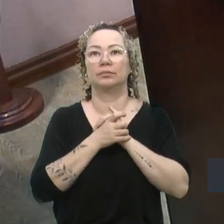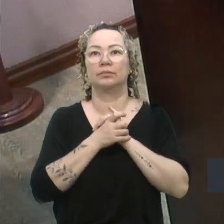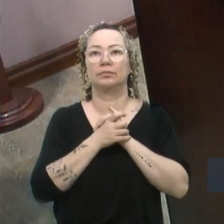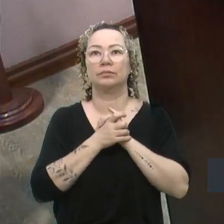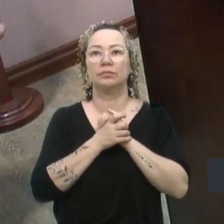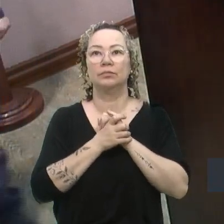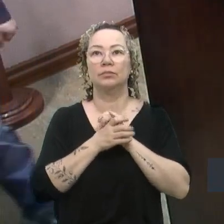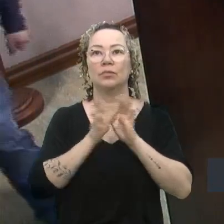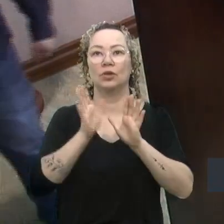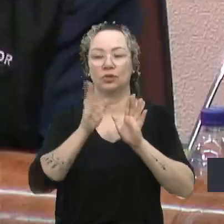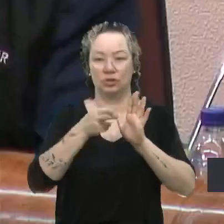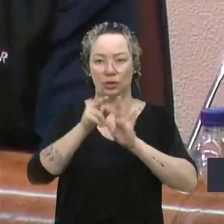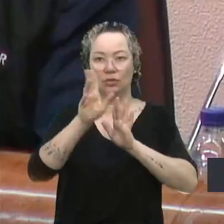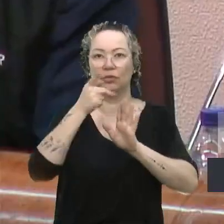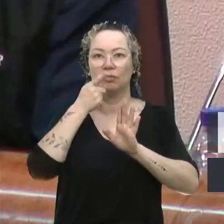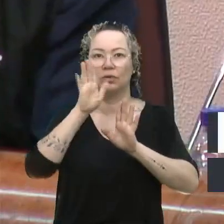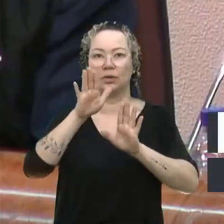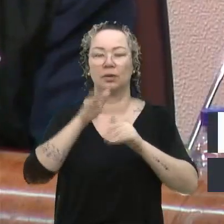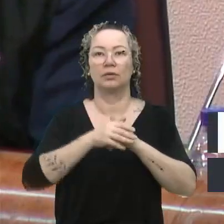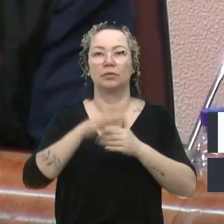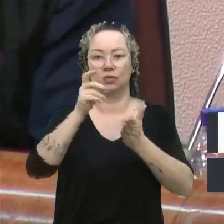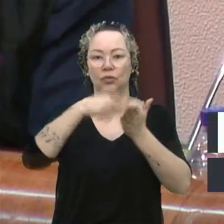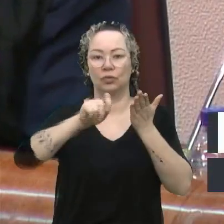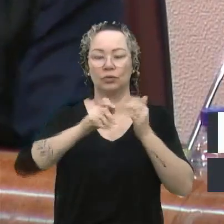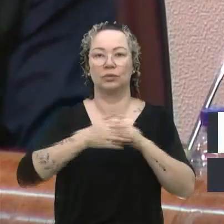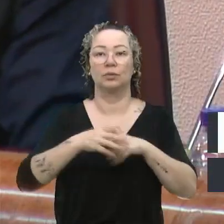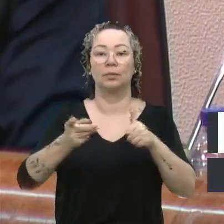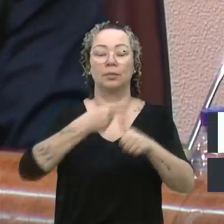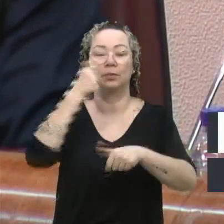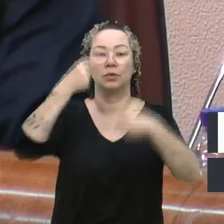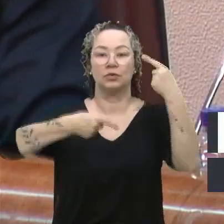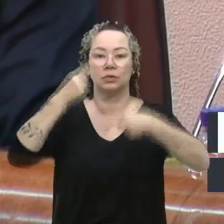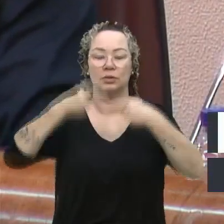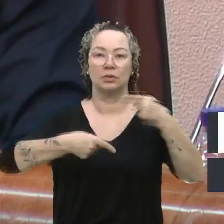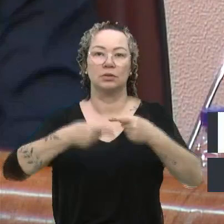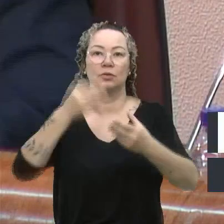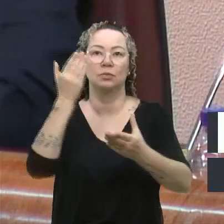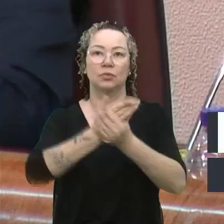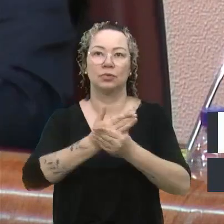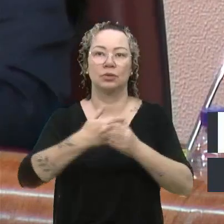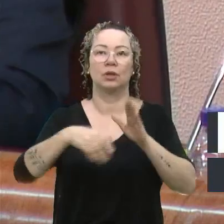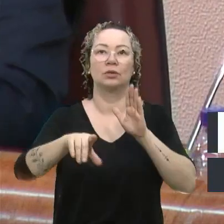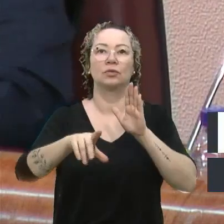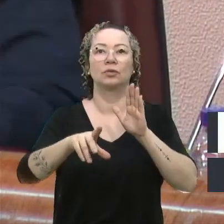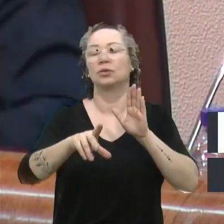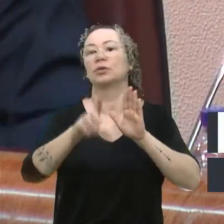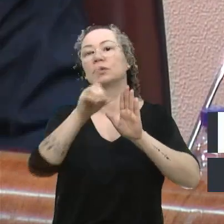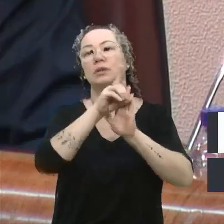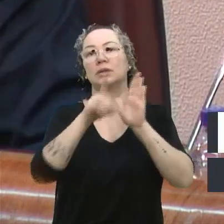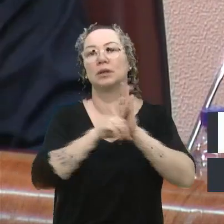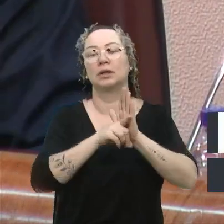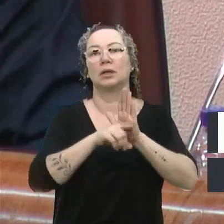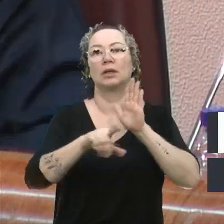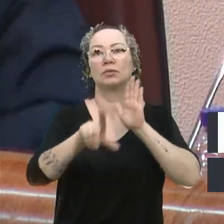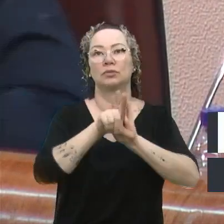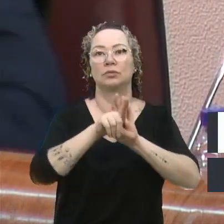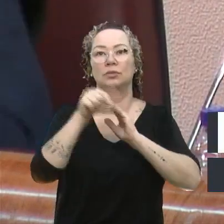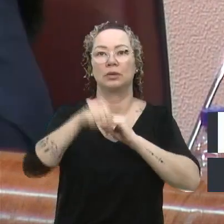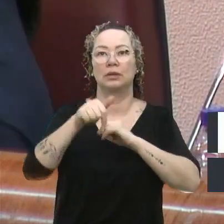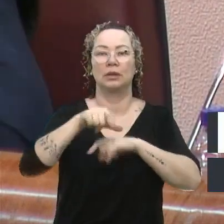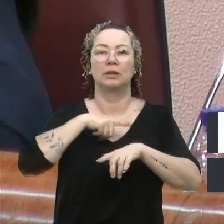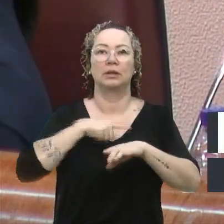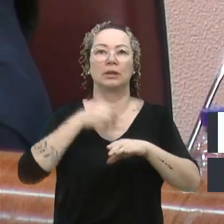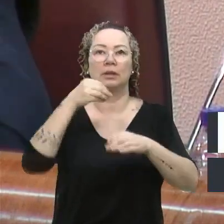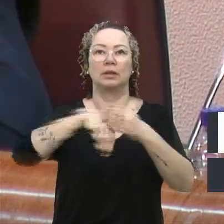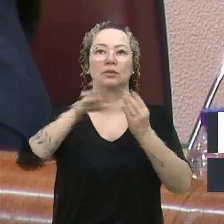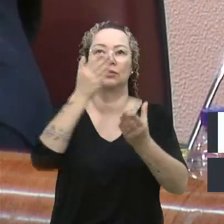Já chegamos aí. Em primeira discussão, o projeto de decreto legislativo número 23/2023, contido no processo